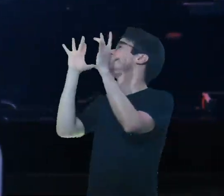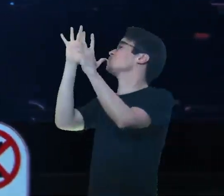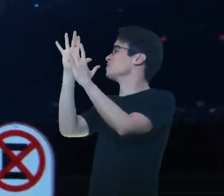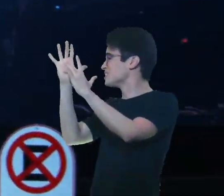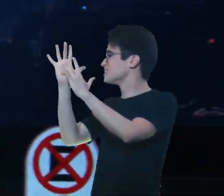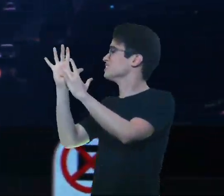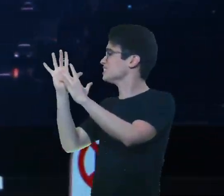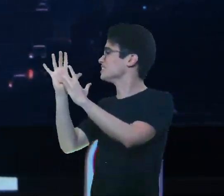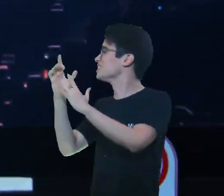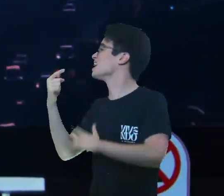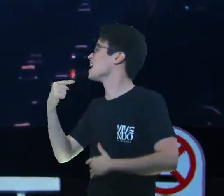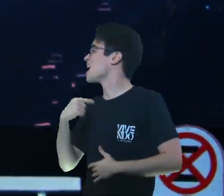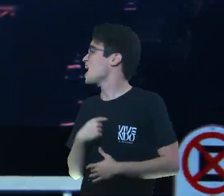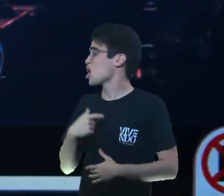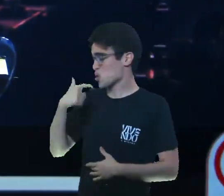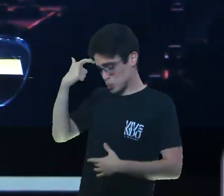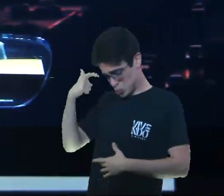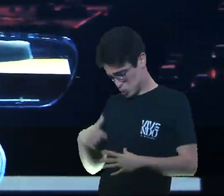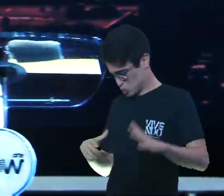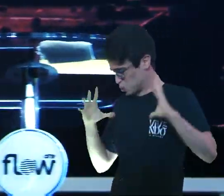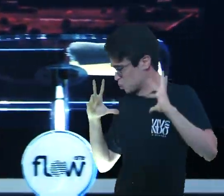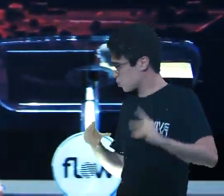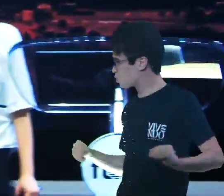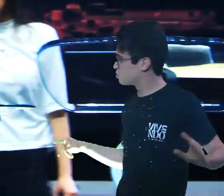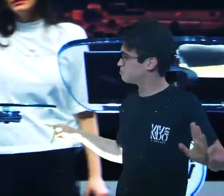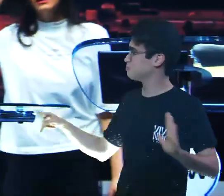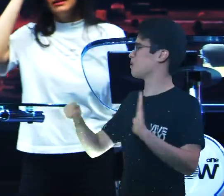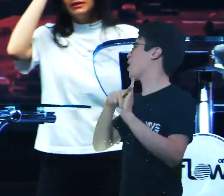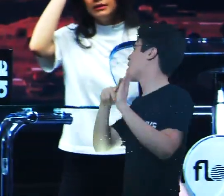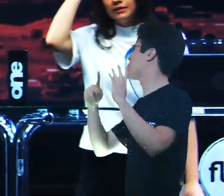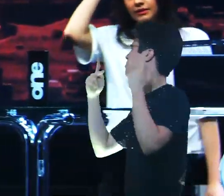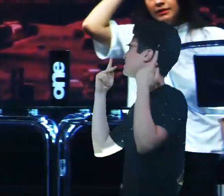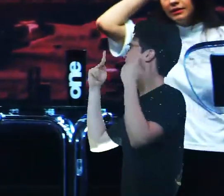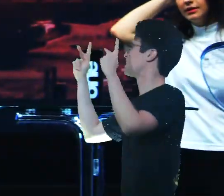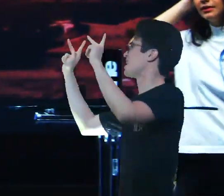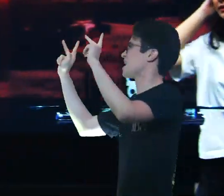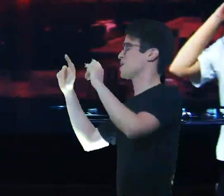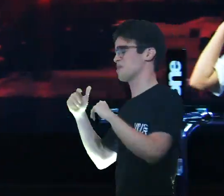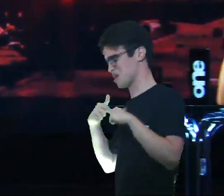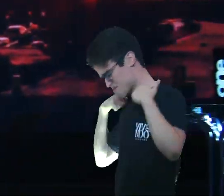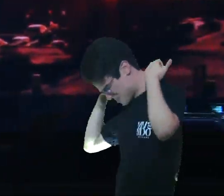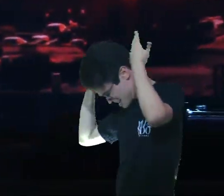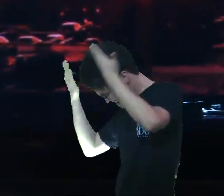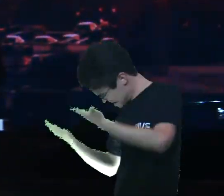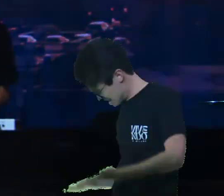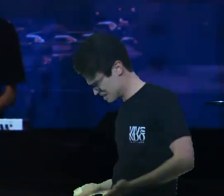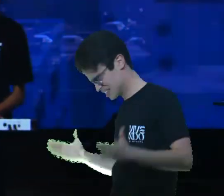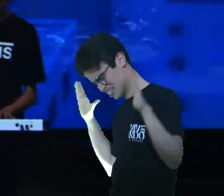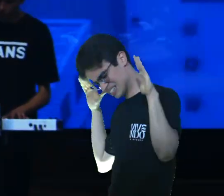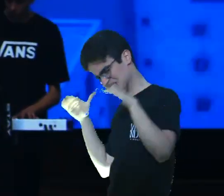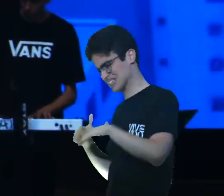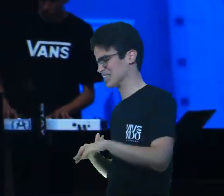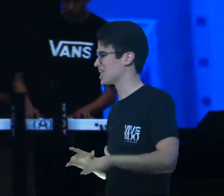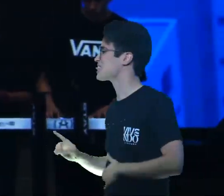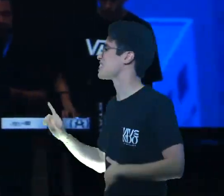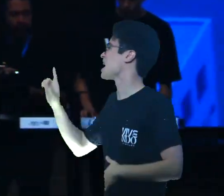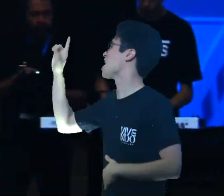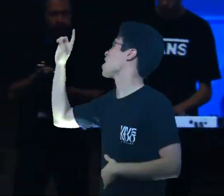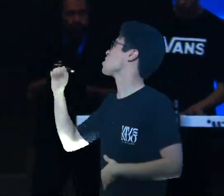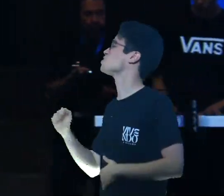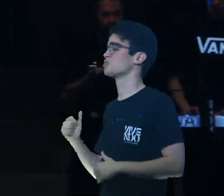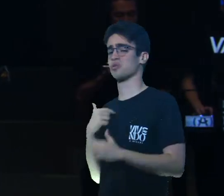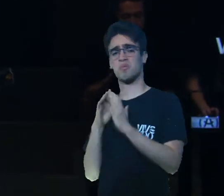eu sou teu, eu me rendo a ti, Senhor. Ergue os